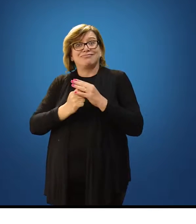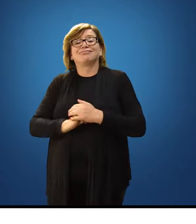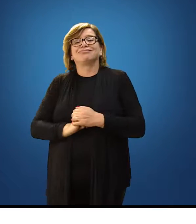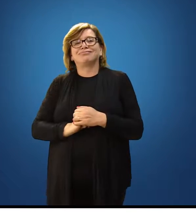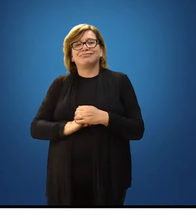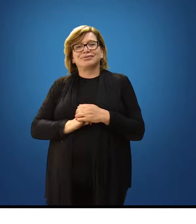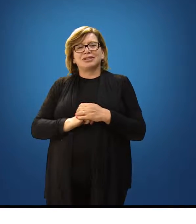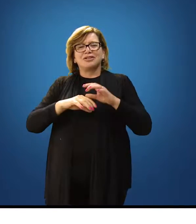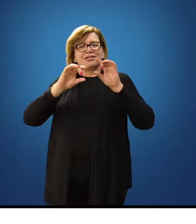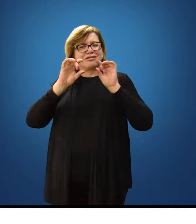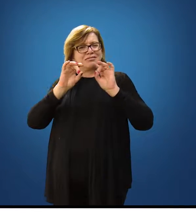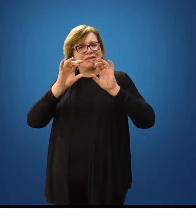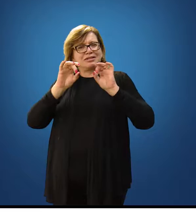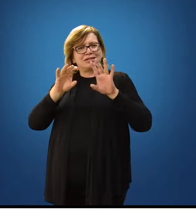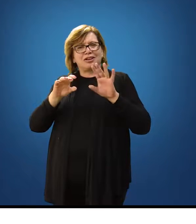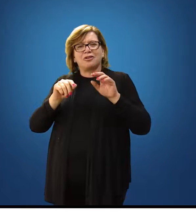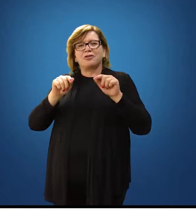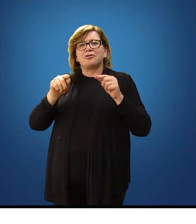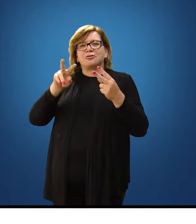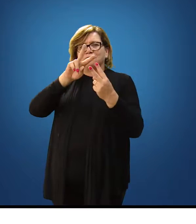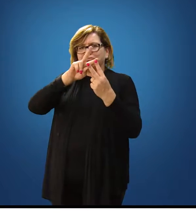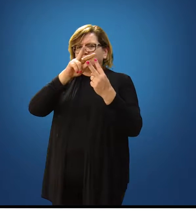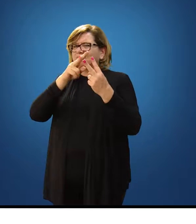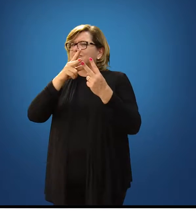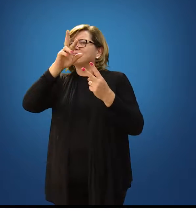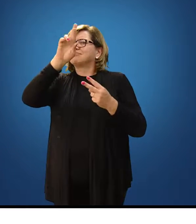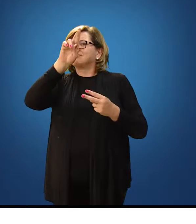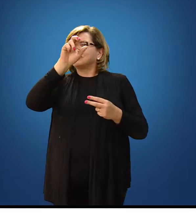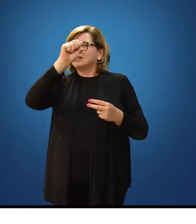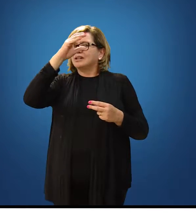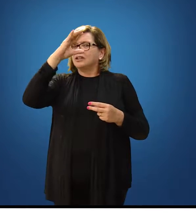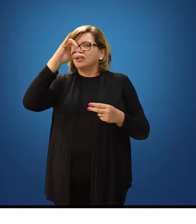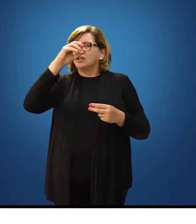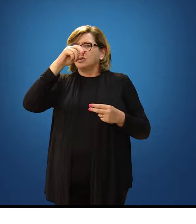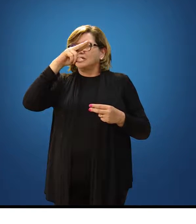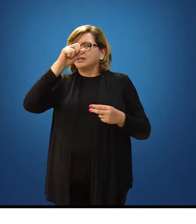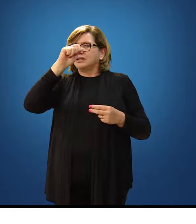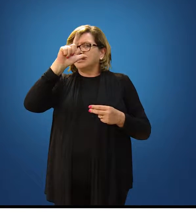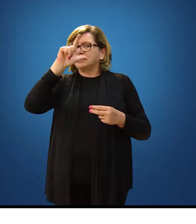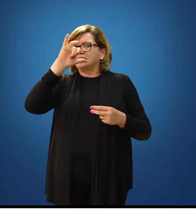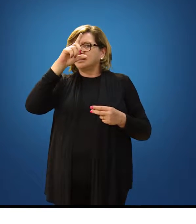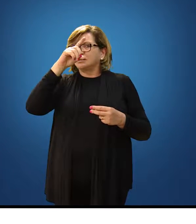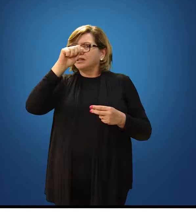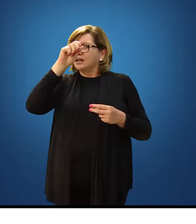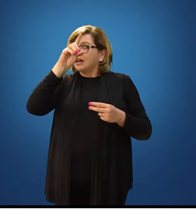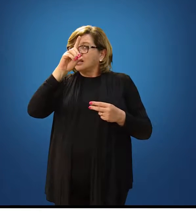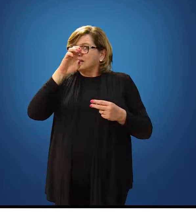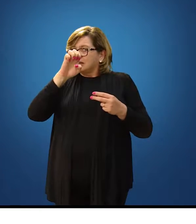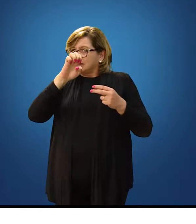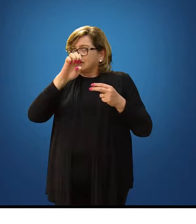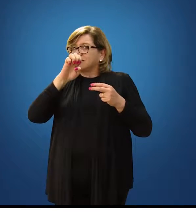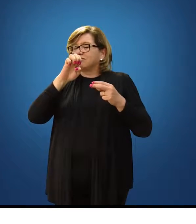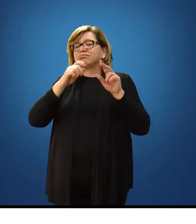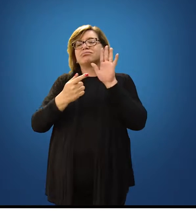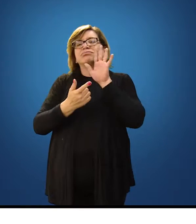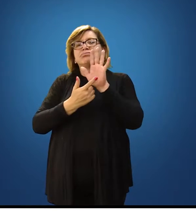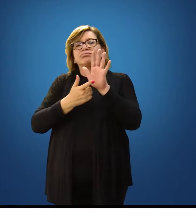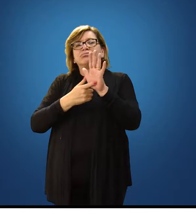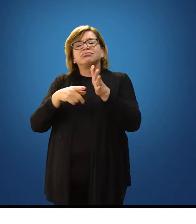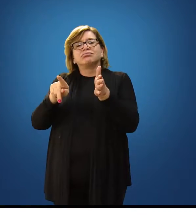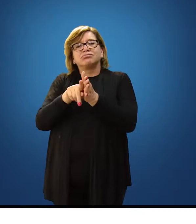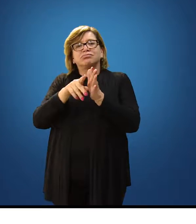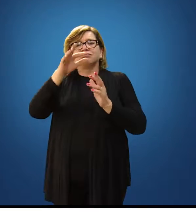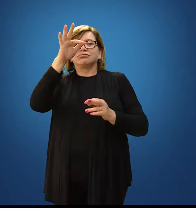específico sobre a questão da tensão entre racionalidade instrumental e racionalidade substantiva nas comunidades tradicionais de faxinais,